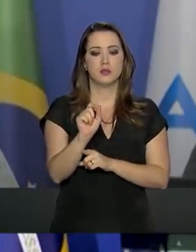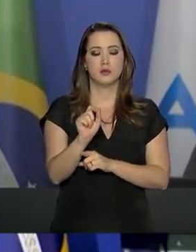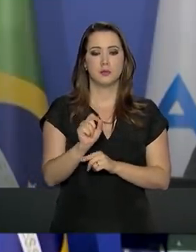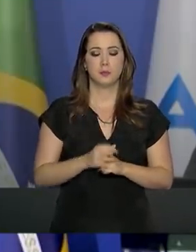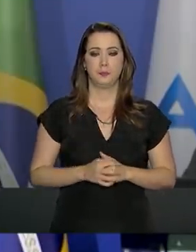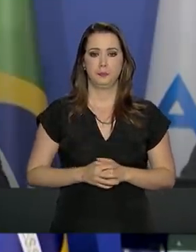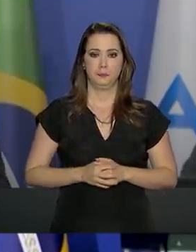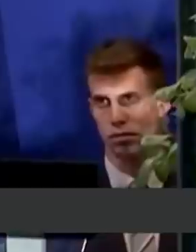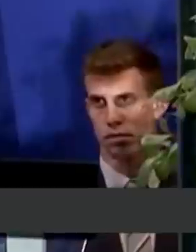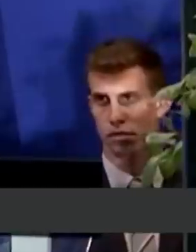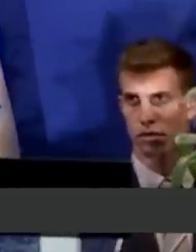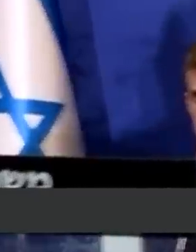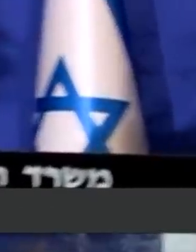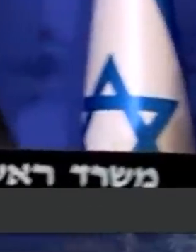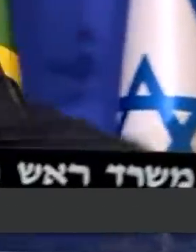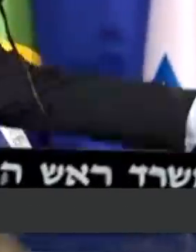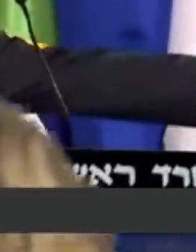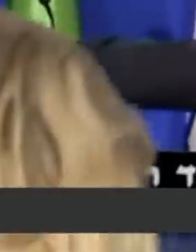Israel.